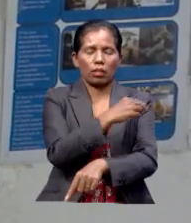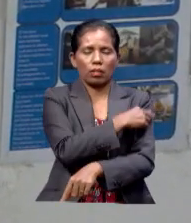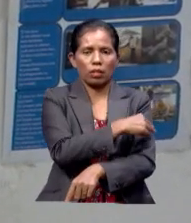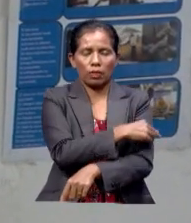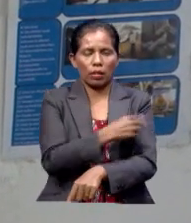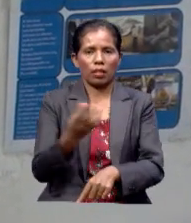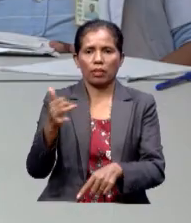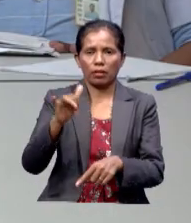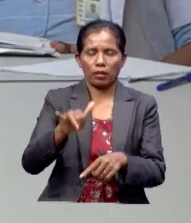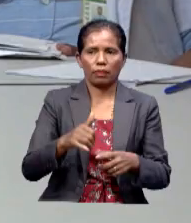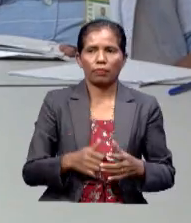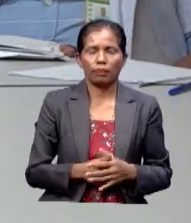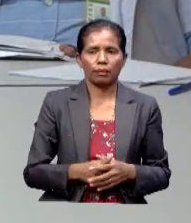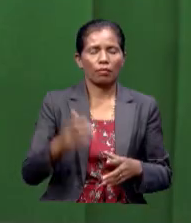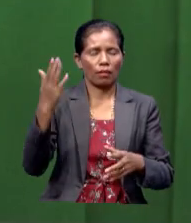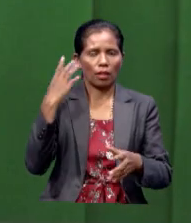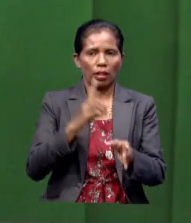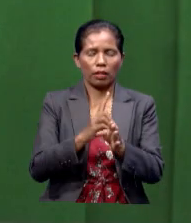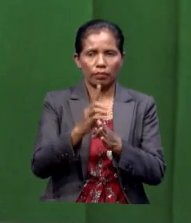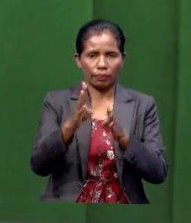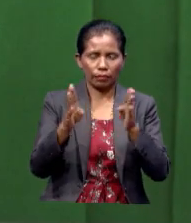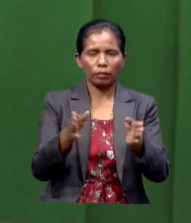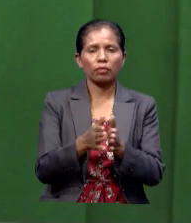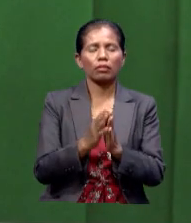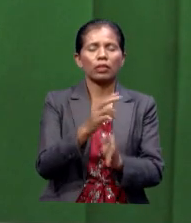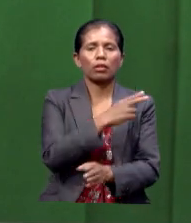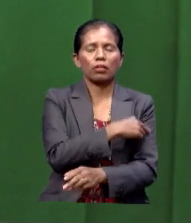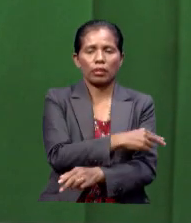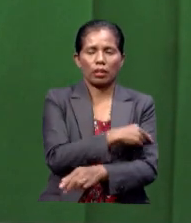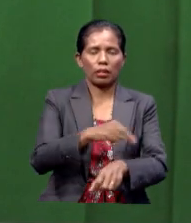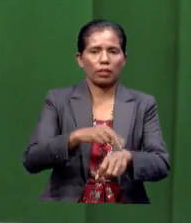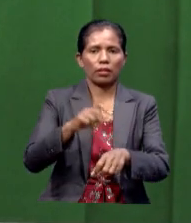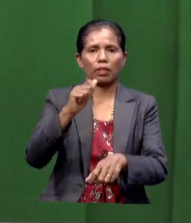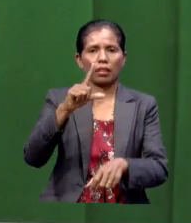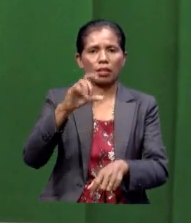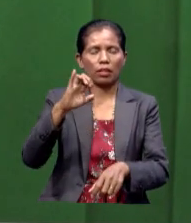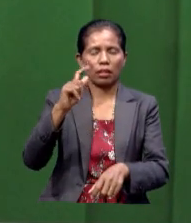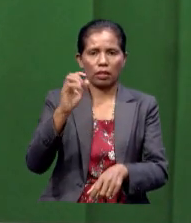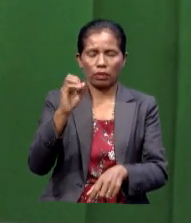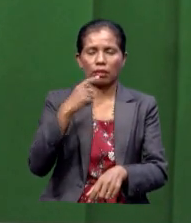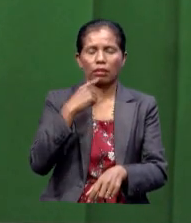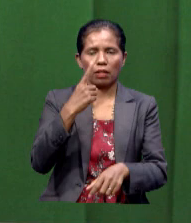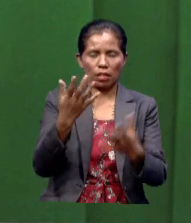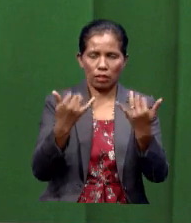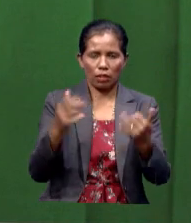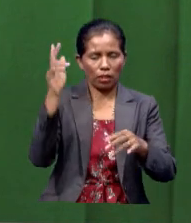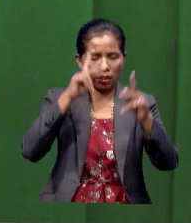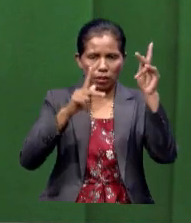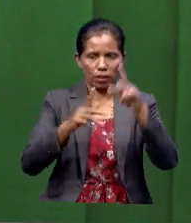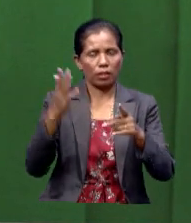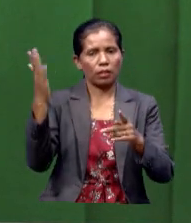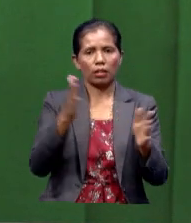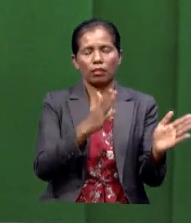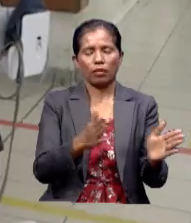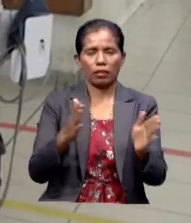sira. Antes ne diretor eksekutivo Hospital Nacional Guido Valdares Alito Suarez Ateten dadaung ne kasu refere ia hela